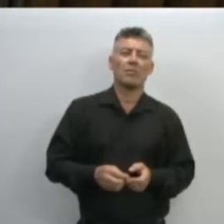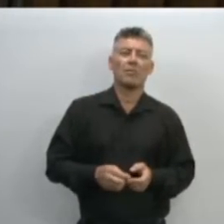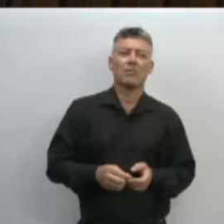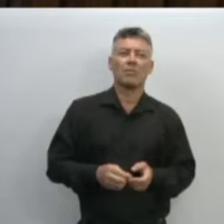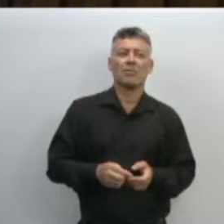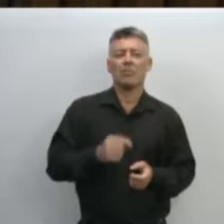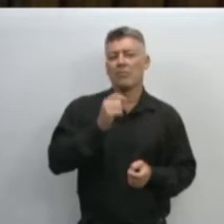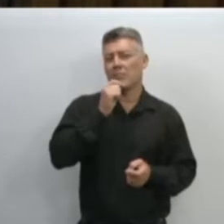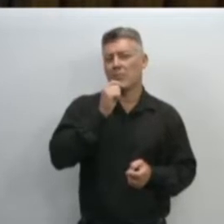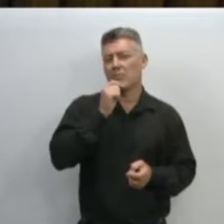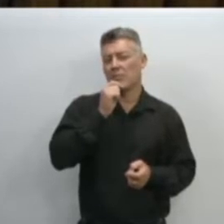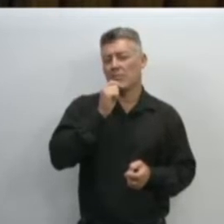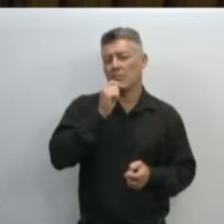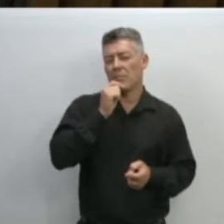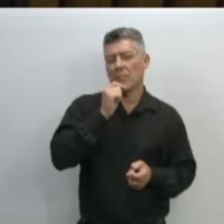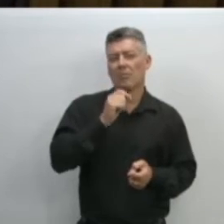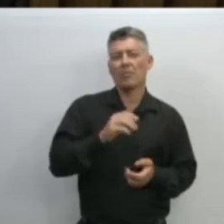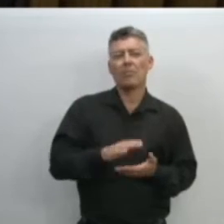Não havendo mais